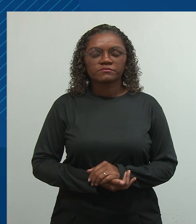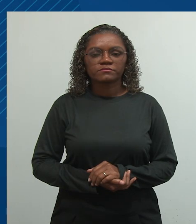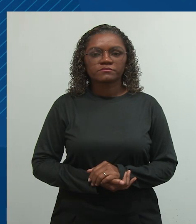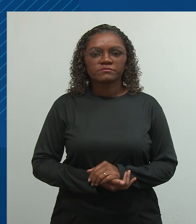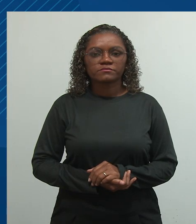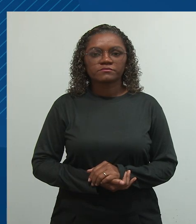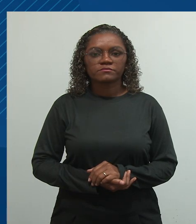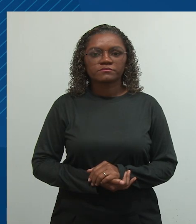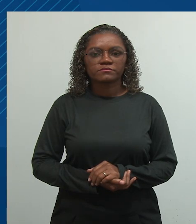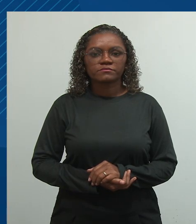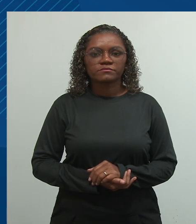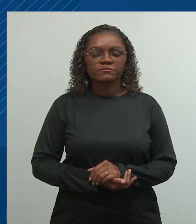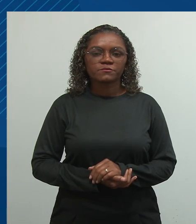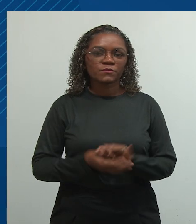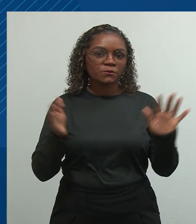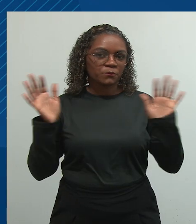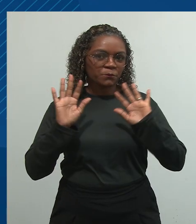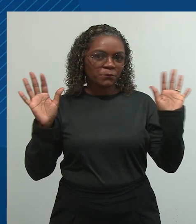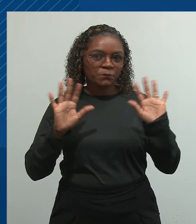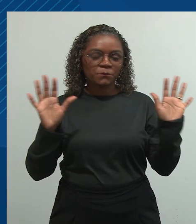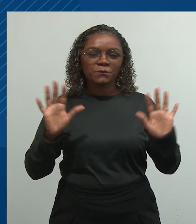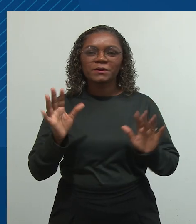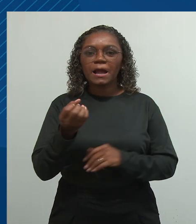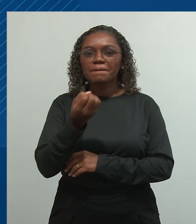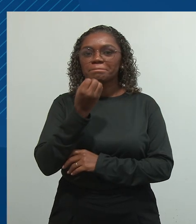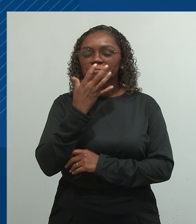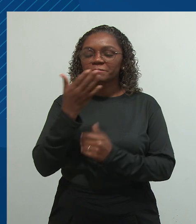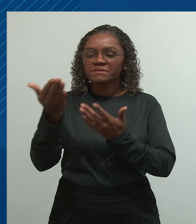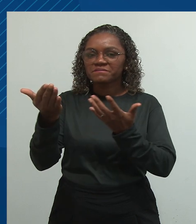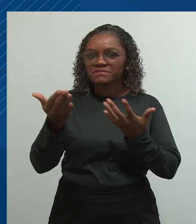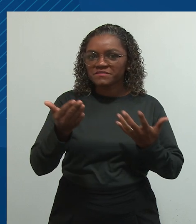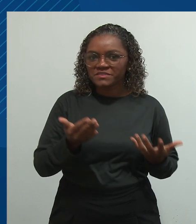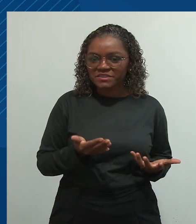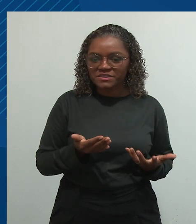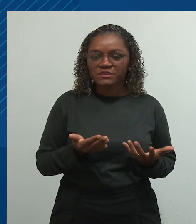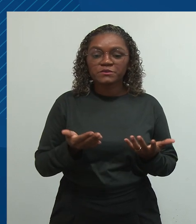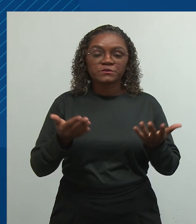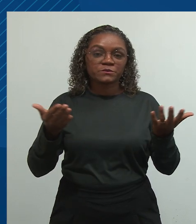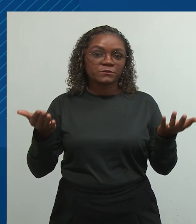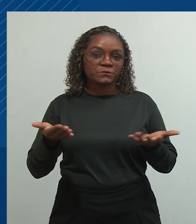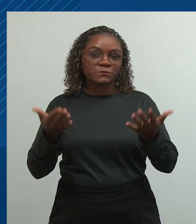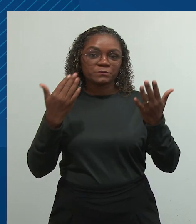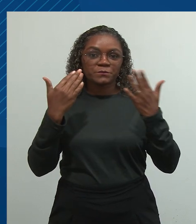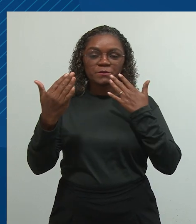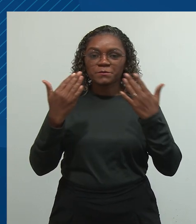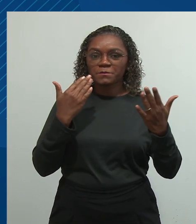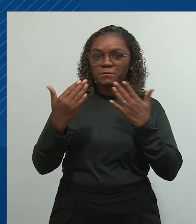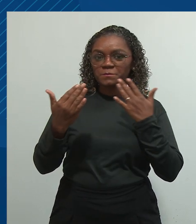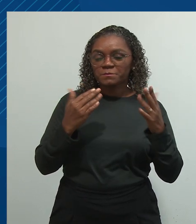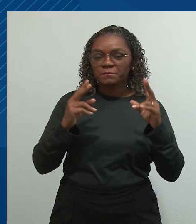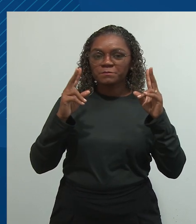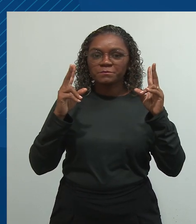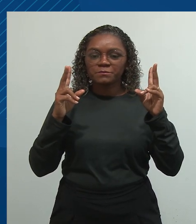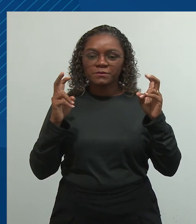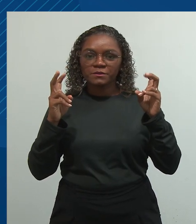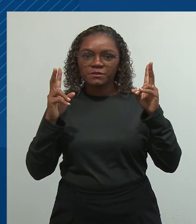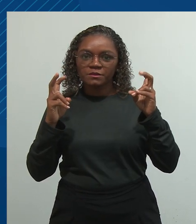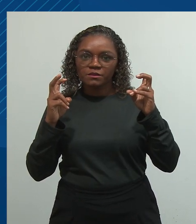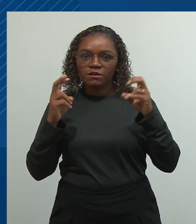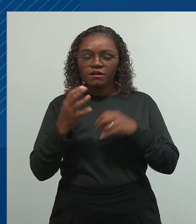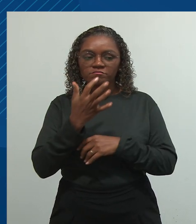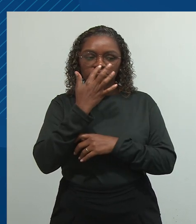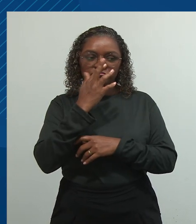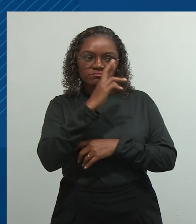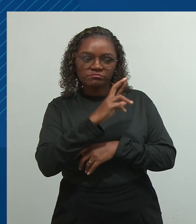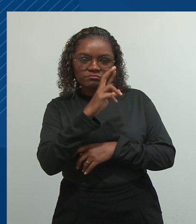Tinete, esse assunto tá legal que só. Olá, seja muito bem-vindo aos nossos podcasts entre observar e